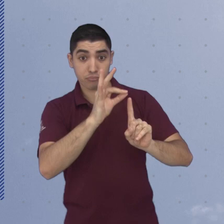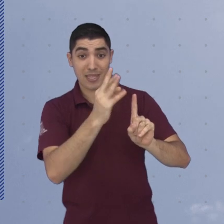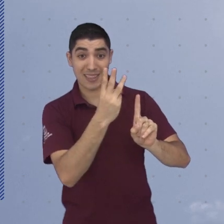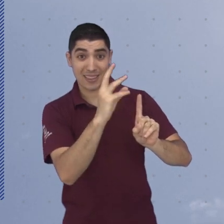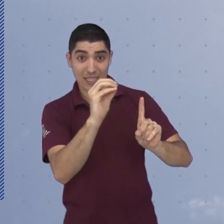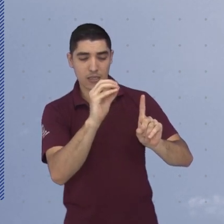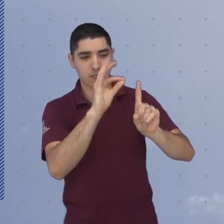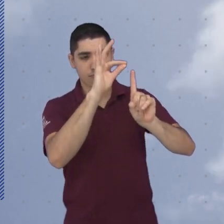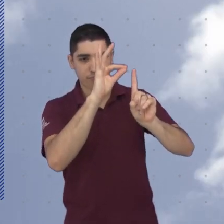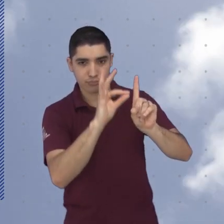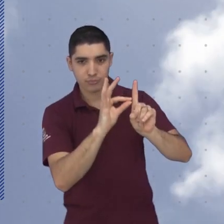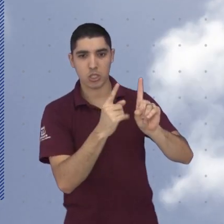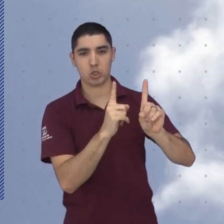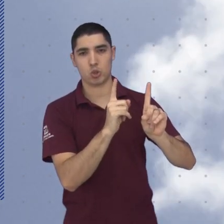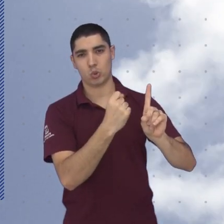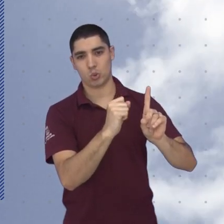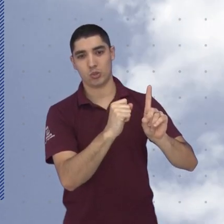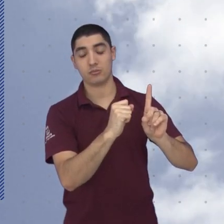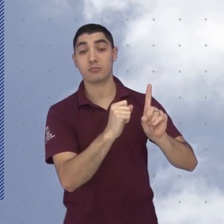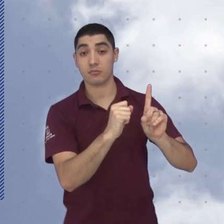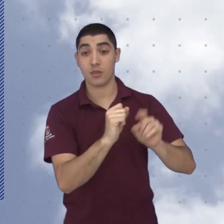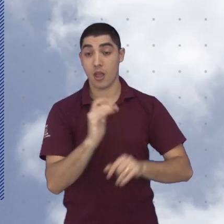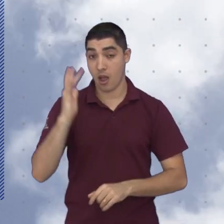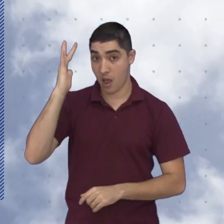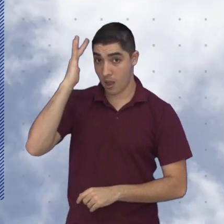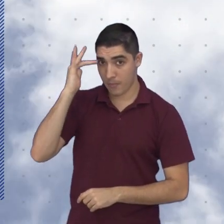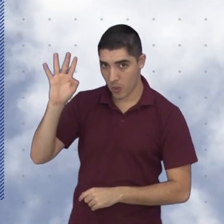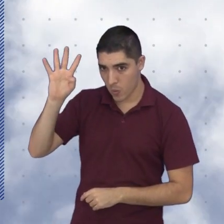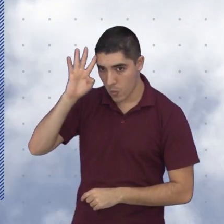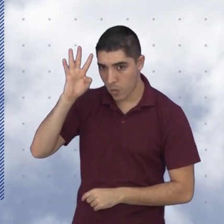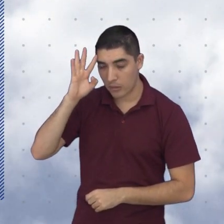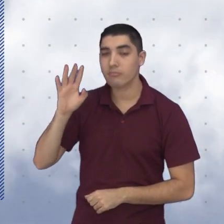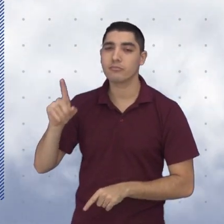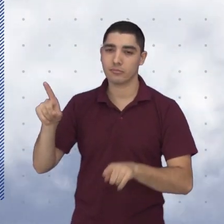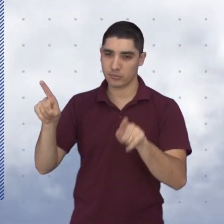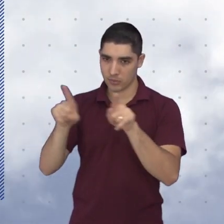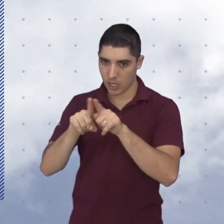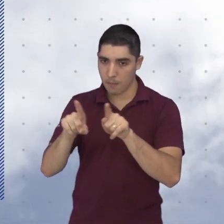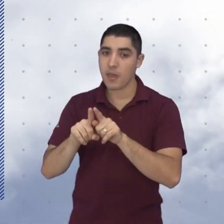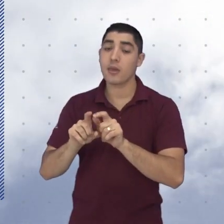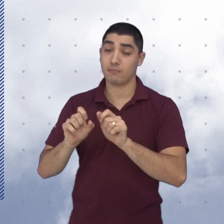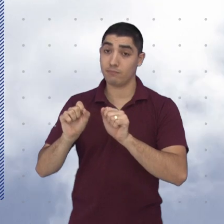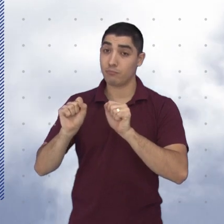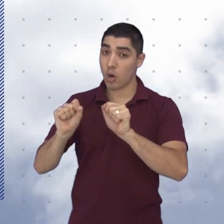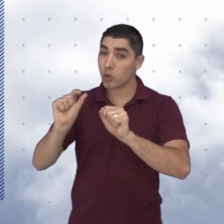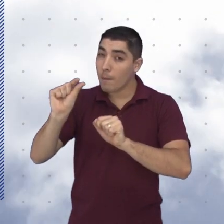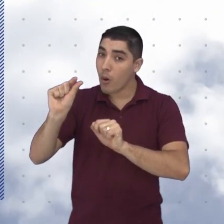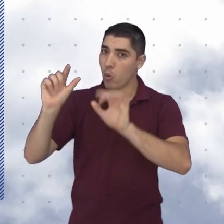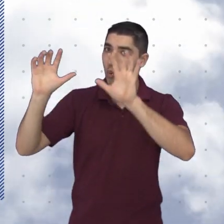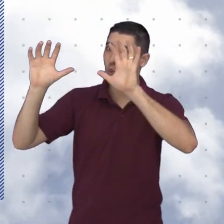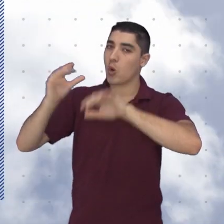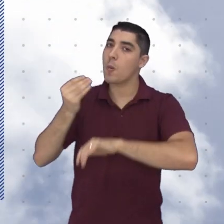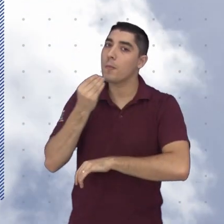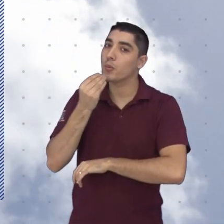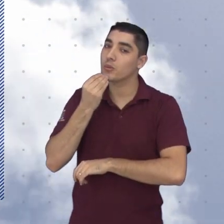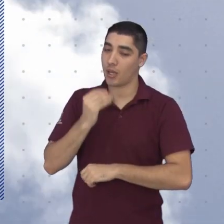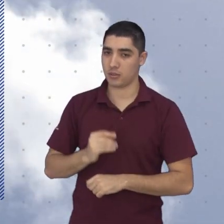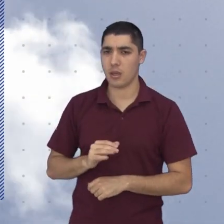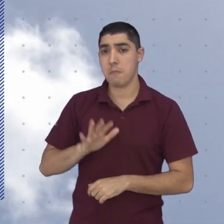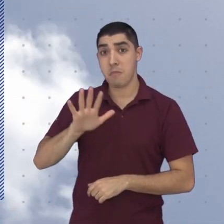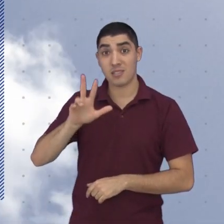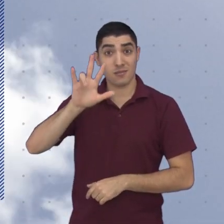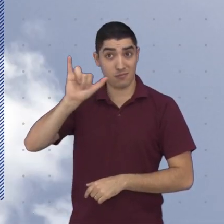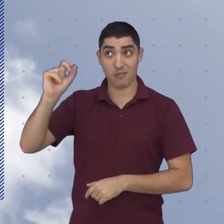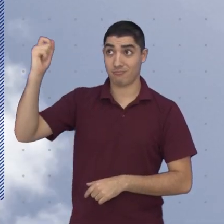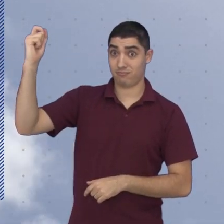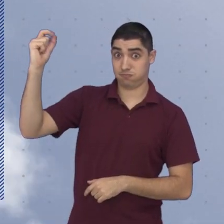é de 30º e a mínima de 18 para amanhã quarta-feira também há uma pequena chance de pancadas de chuva apesar